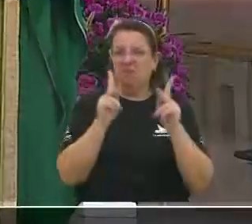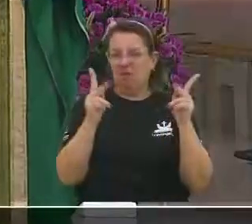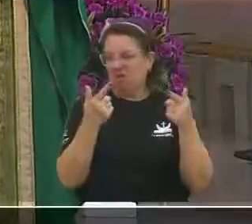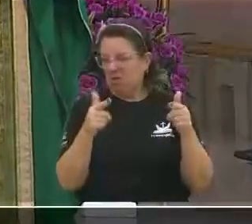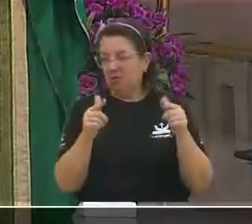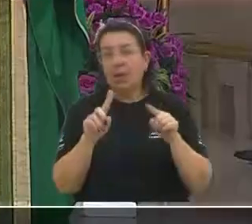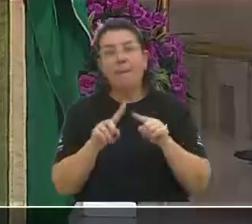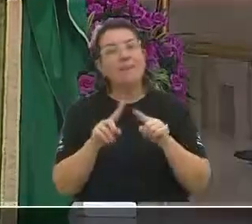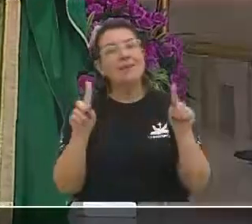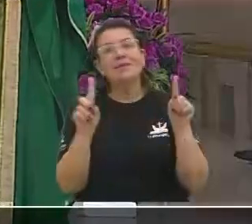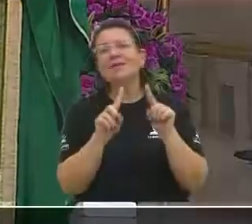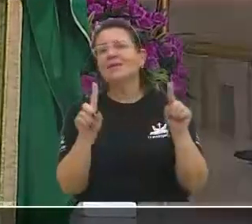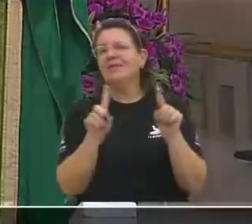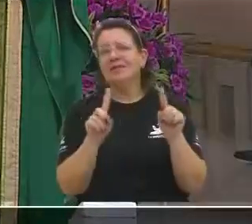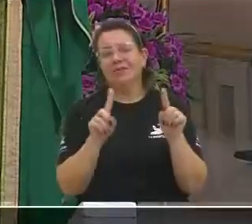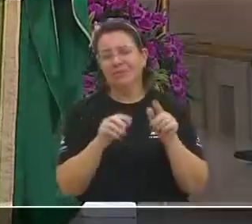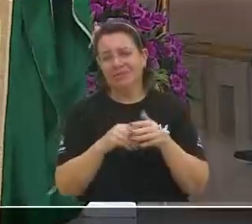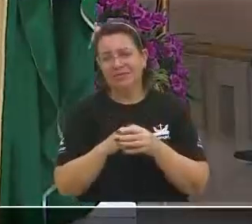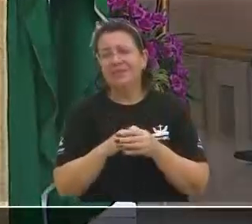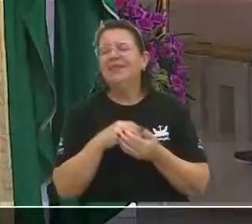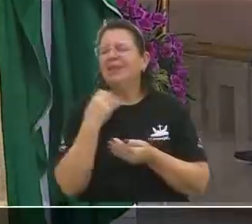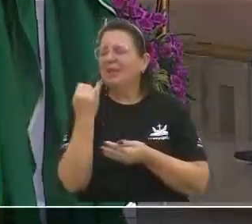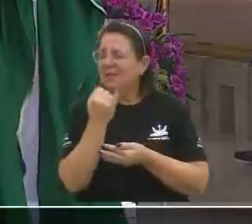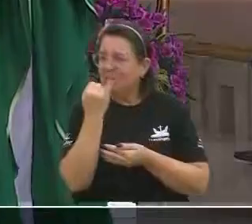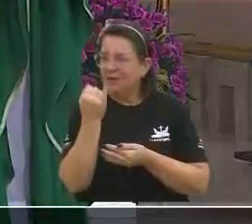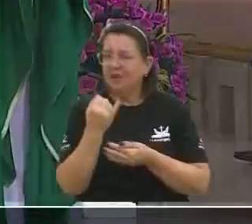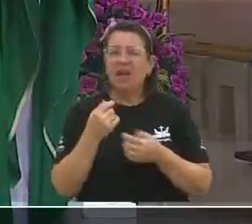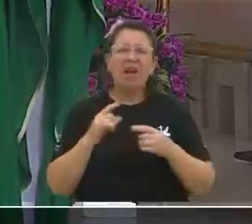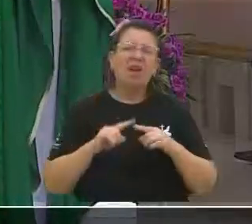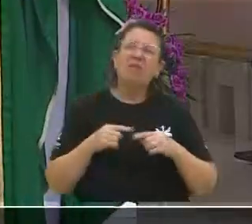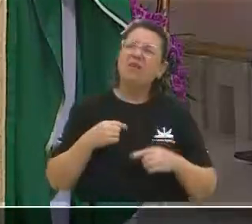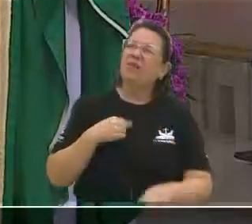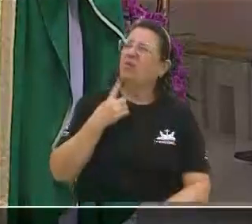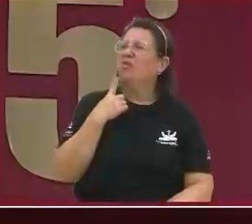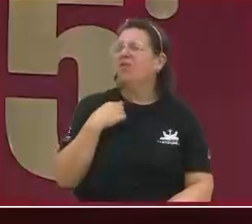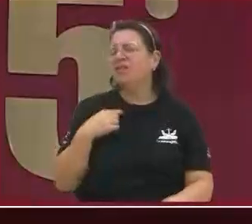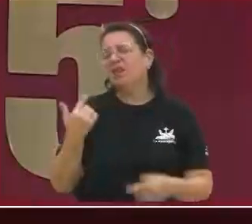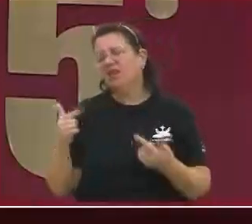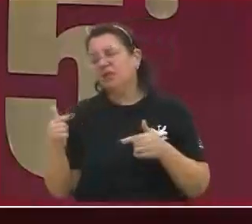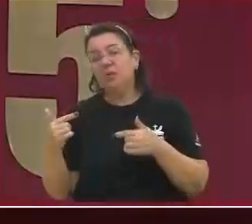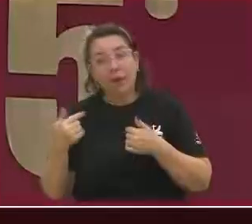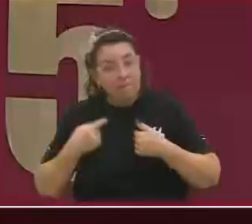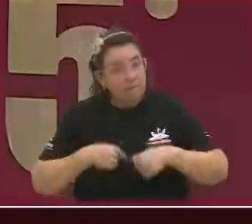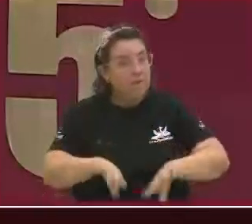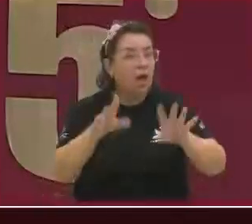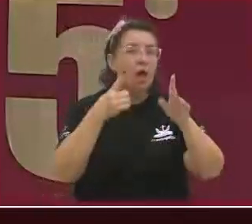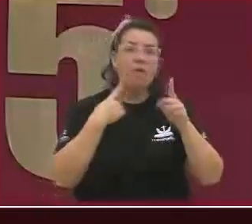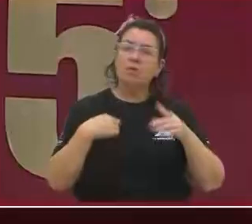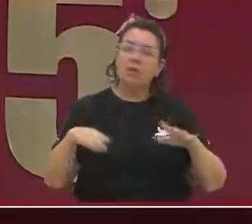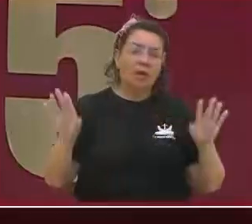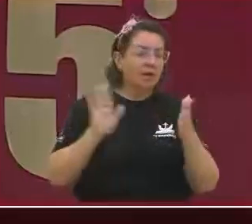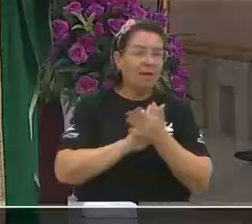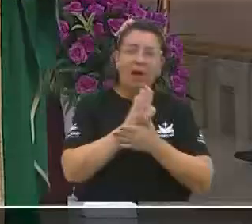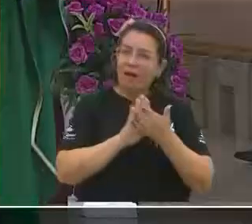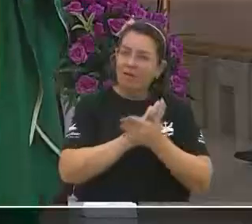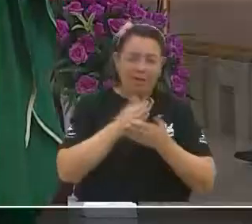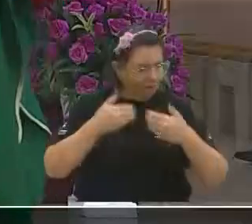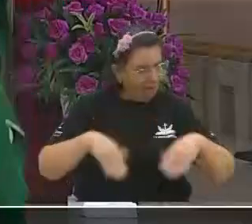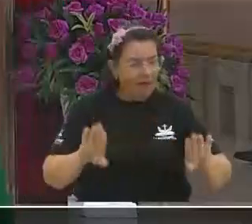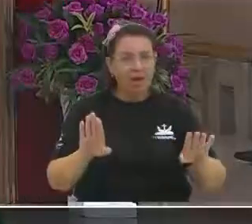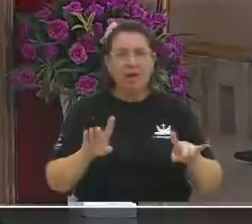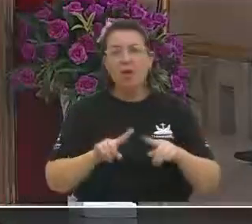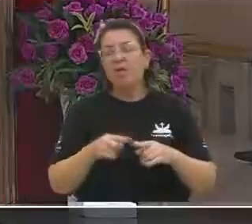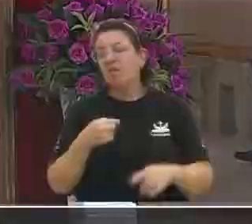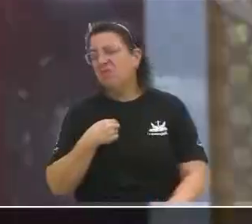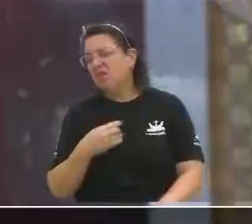mas não é mas eu não tô tendo vontade vá sem vontade Mas